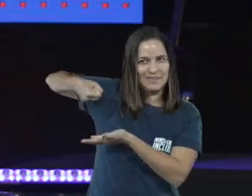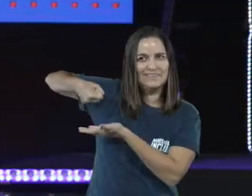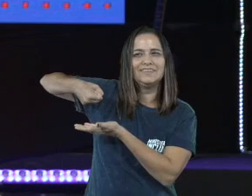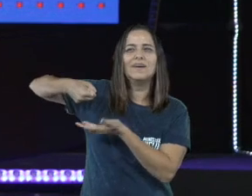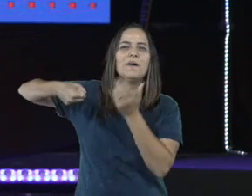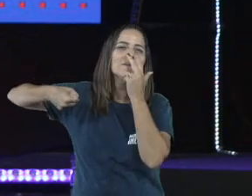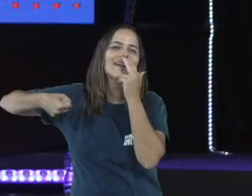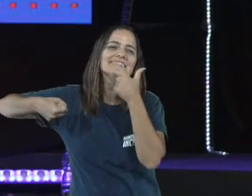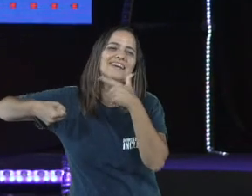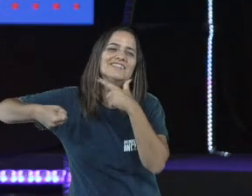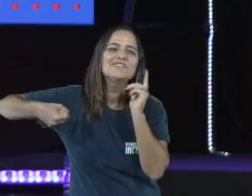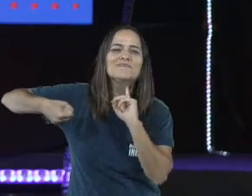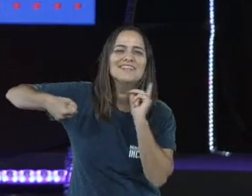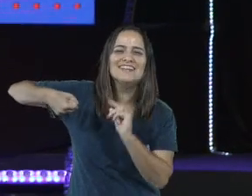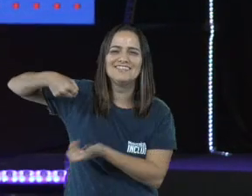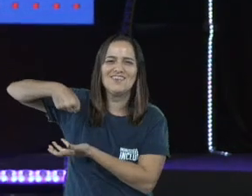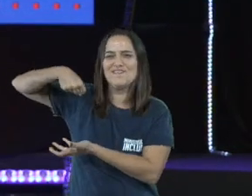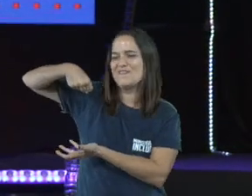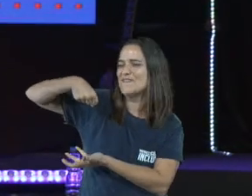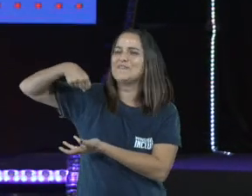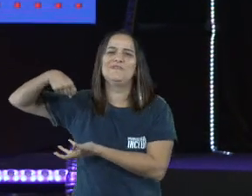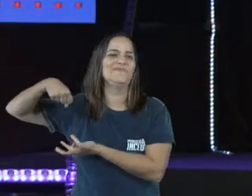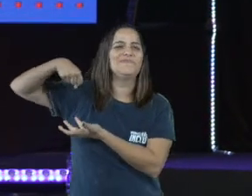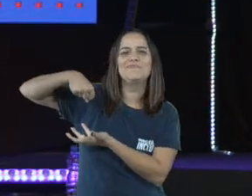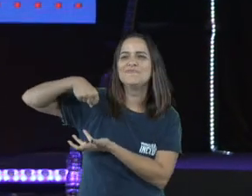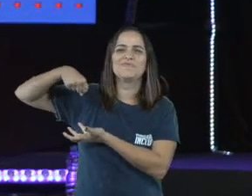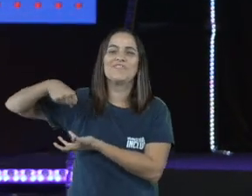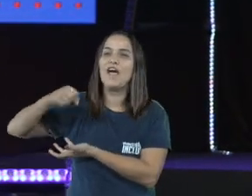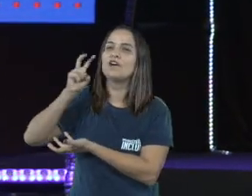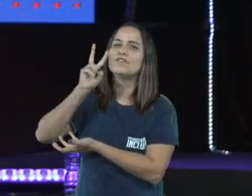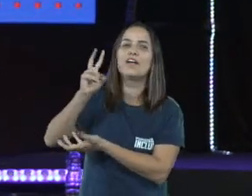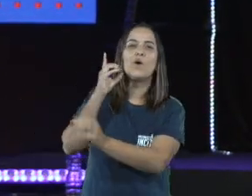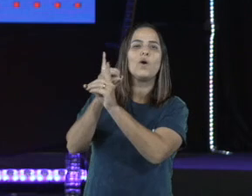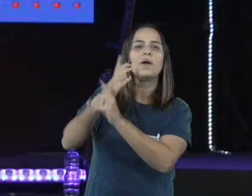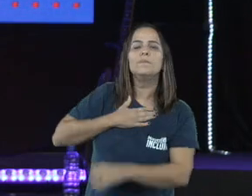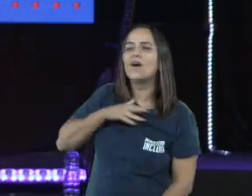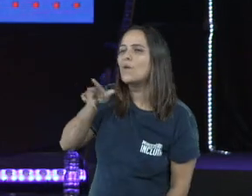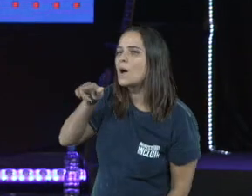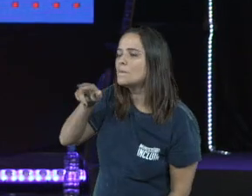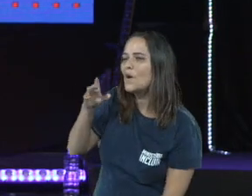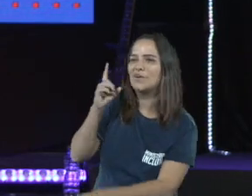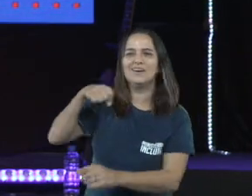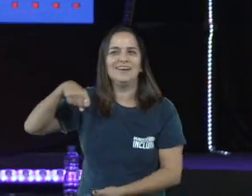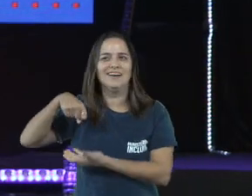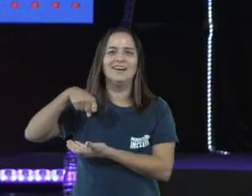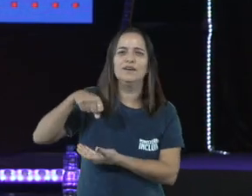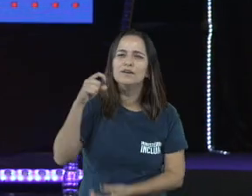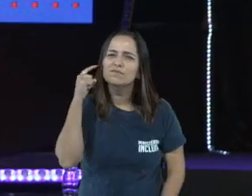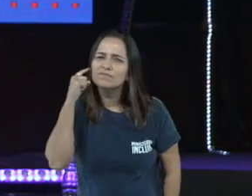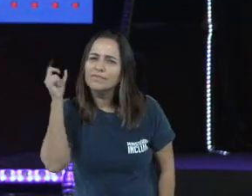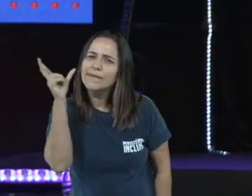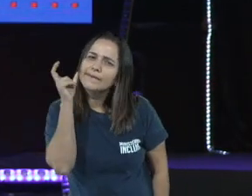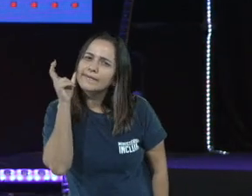levou os queijinhos lá para o sargento para deixar ver os irmão dele aí ele tá lá aí ele só escuta o grandão do Golias